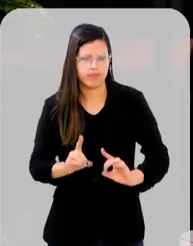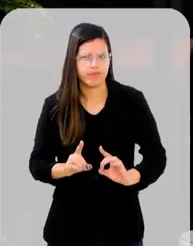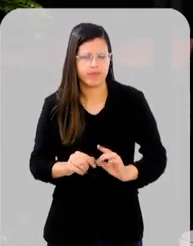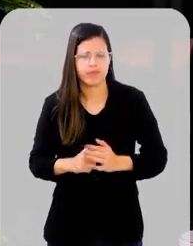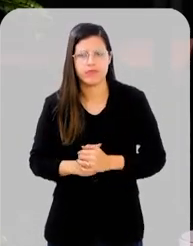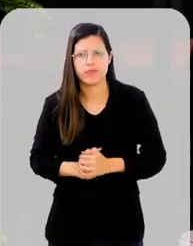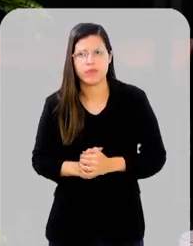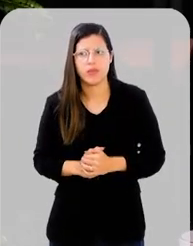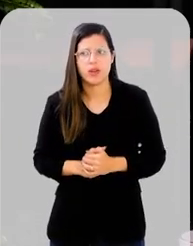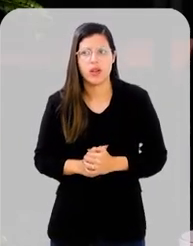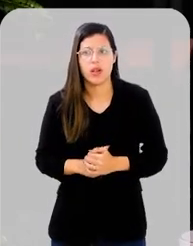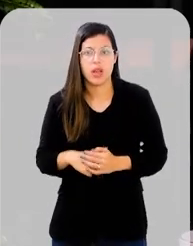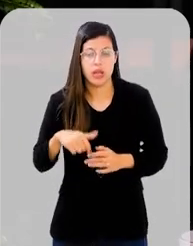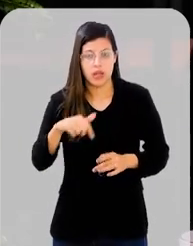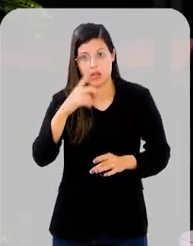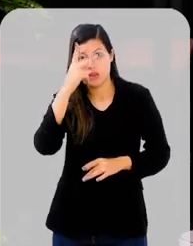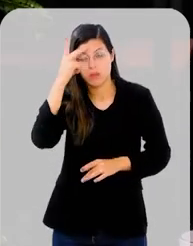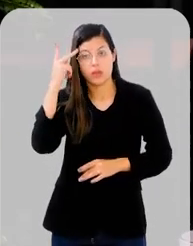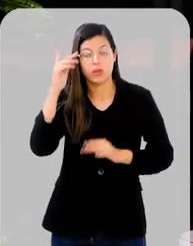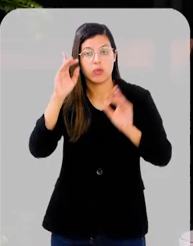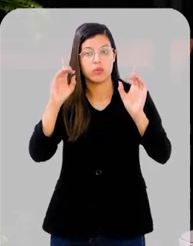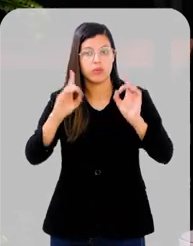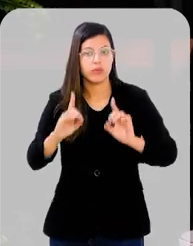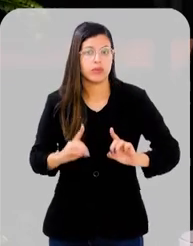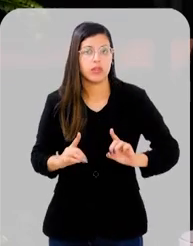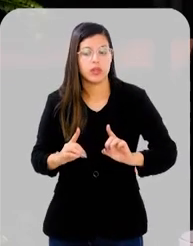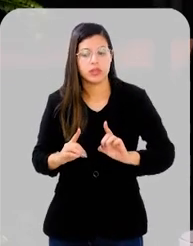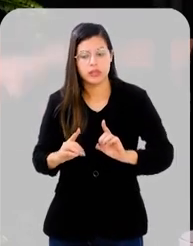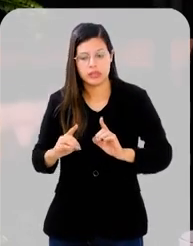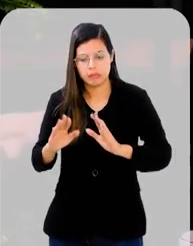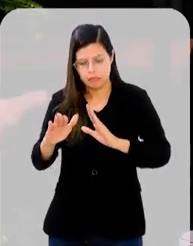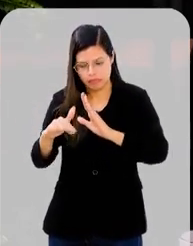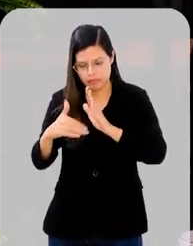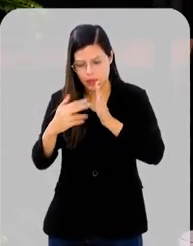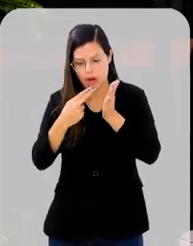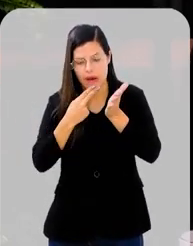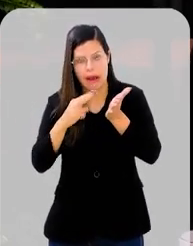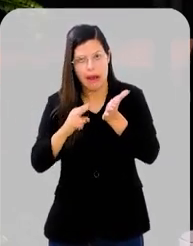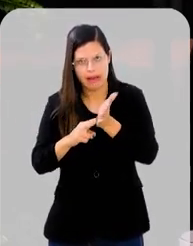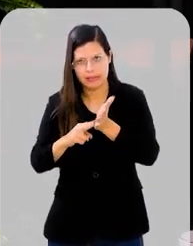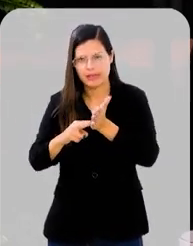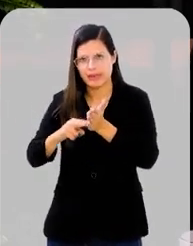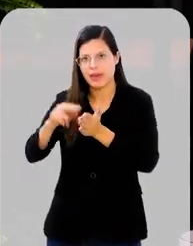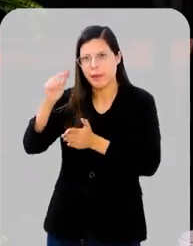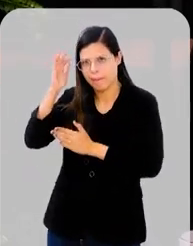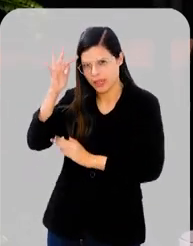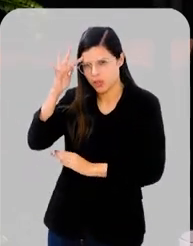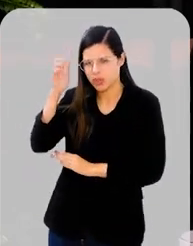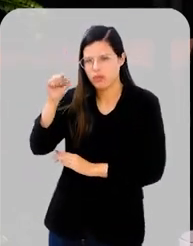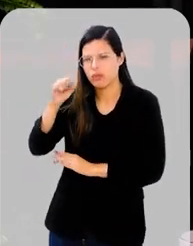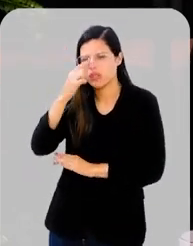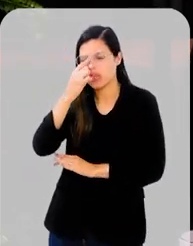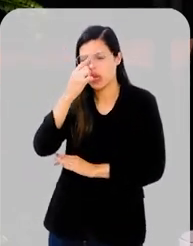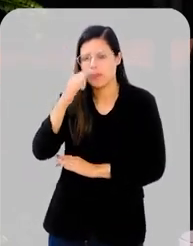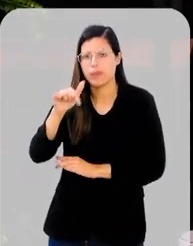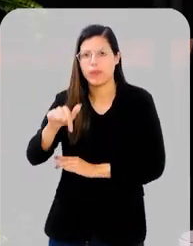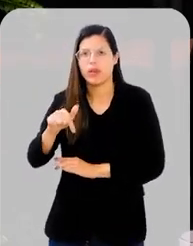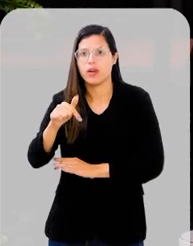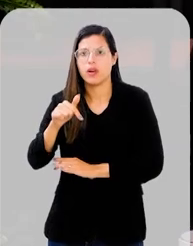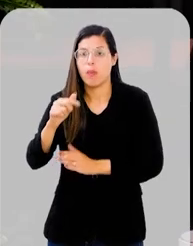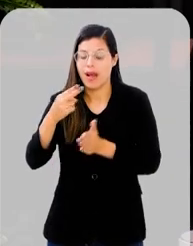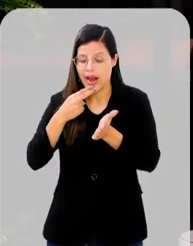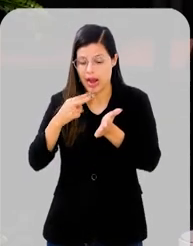com deficiência e essas pessoas com deficiência recebem cartas Imagina você Luzia recebendo uma carta dizendo que você